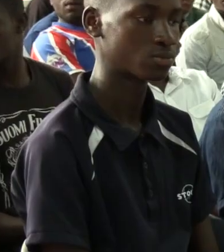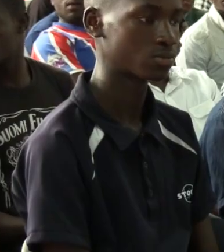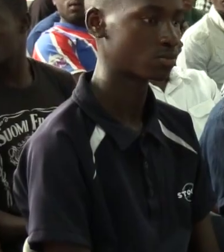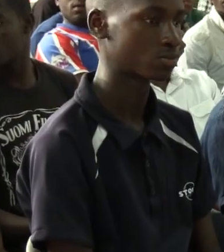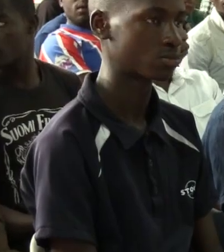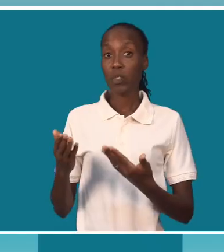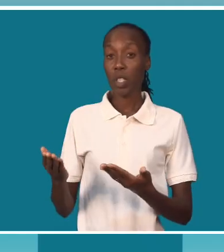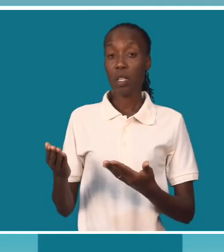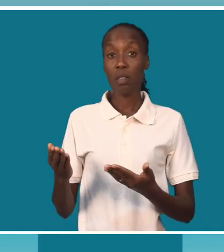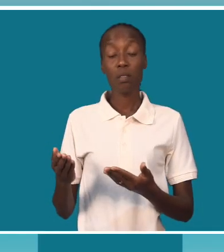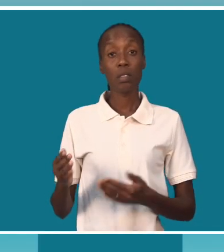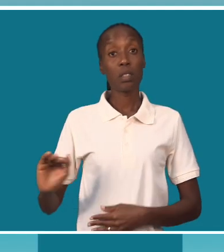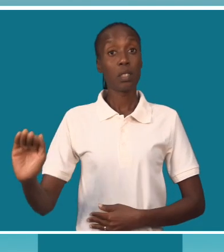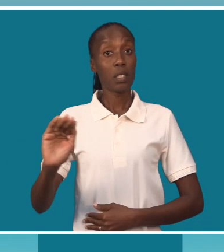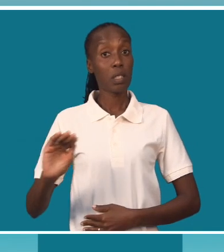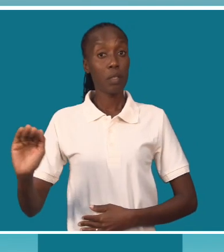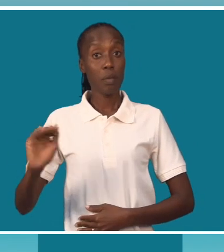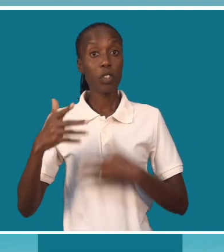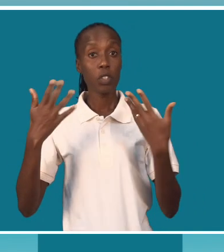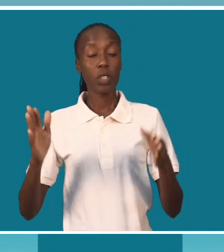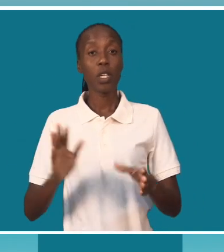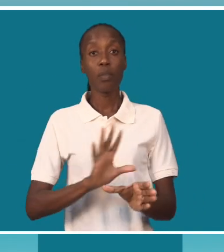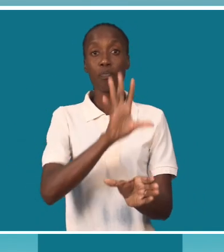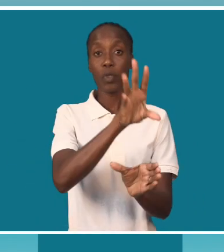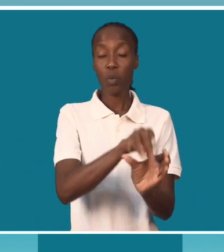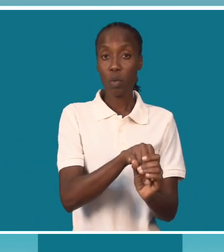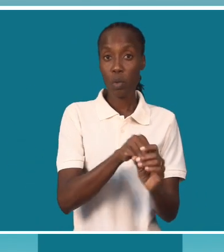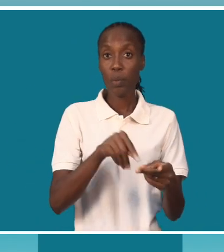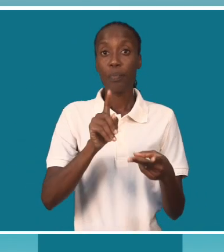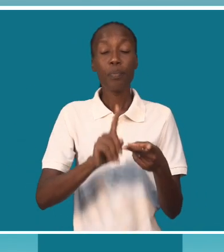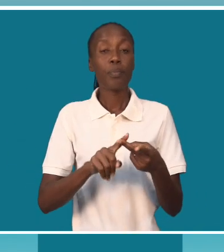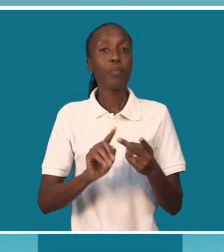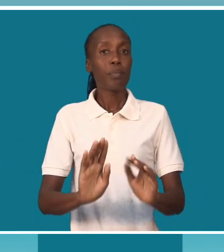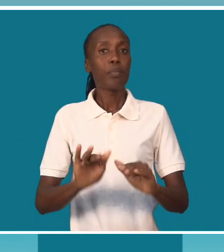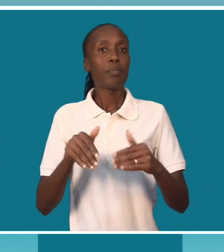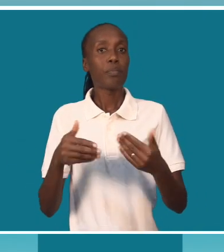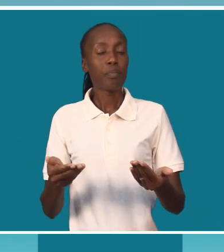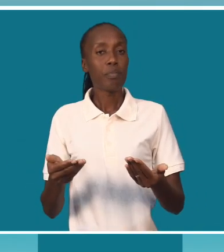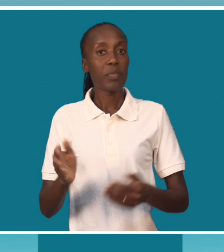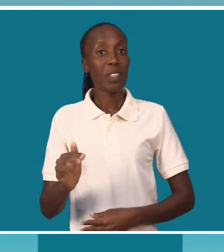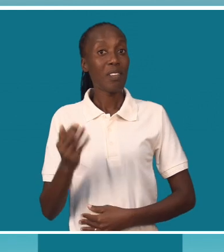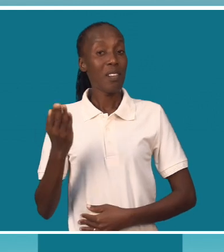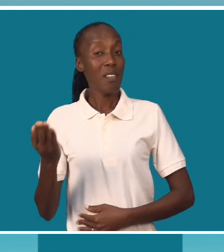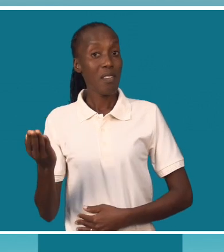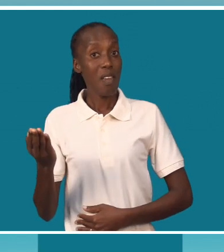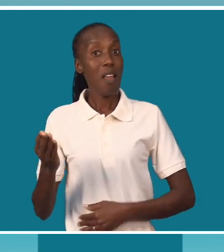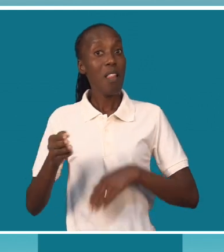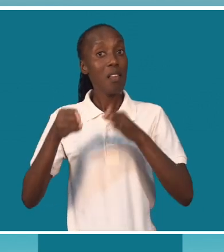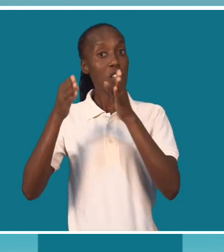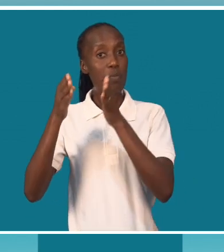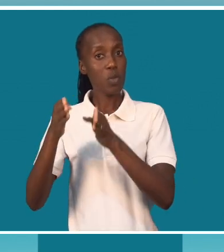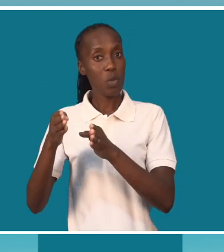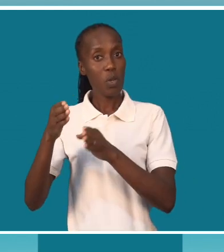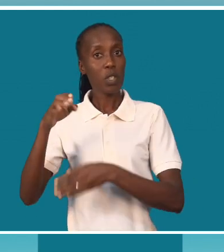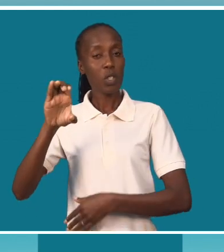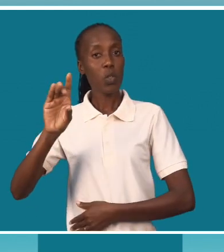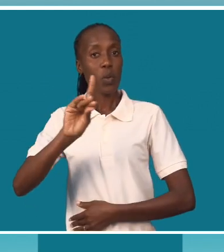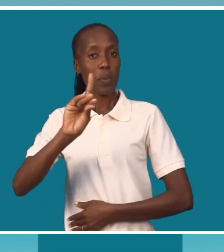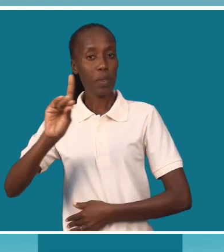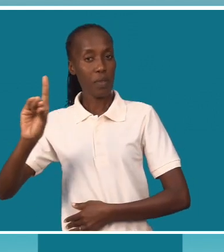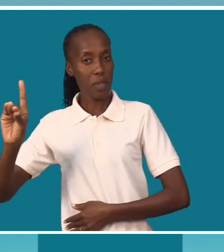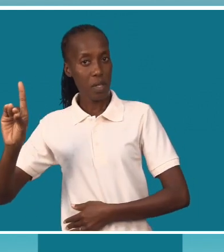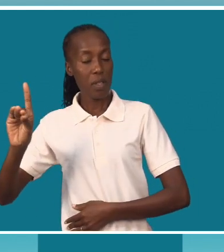deficiência. Esta camada social já se inclui naquela camada de pessoas com